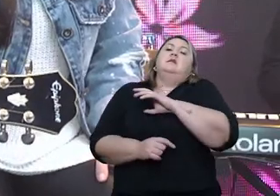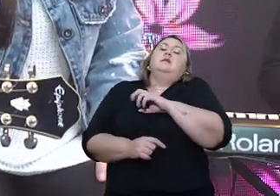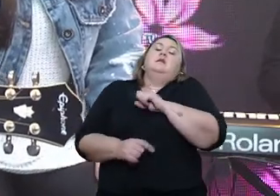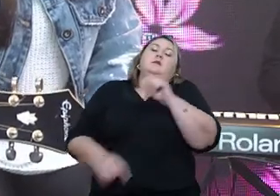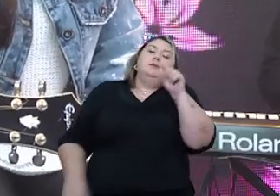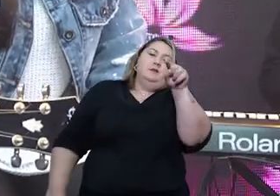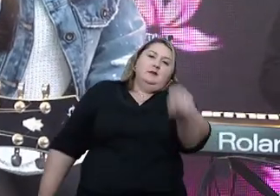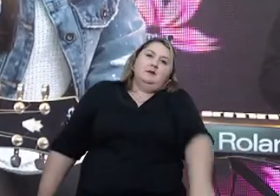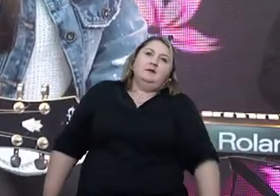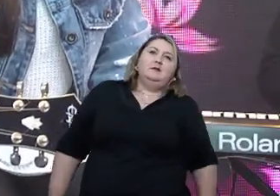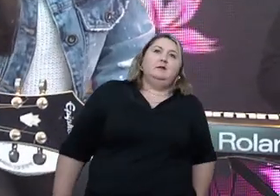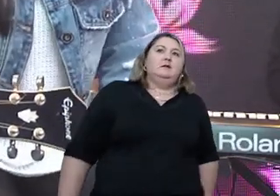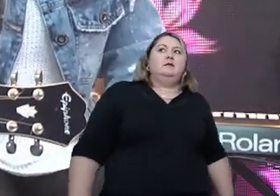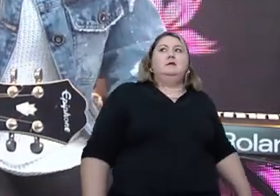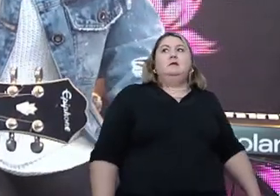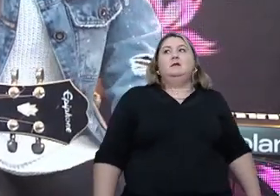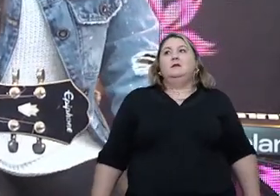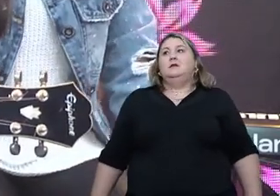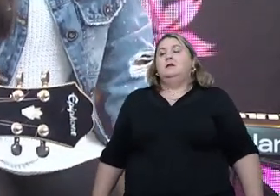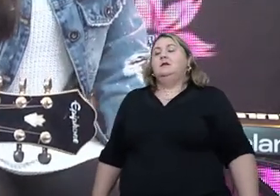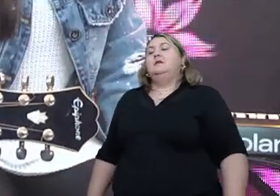amo.